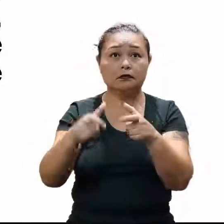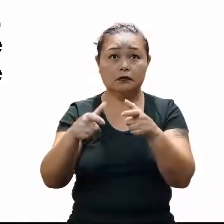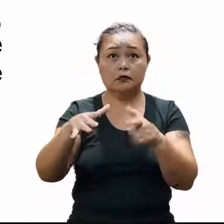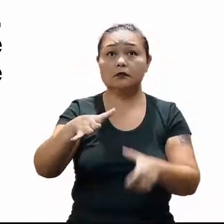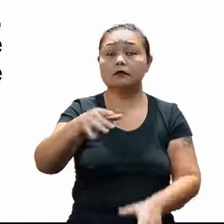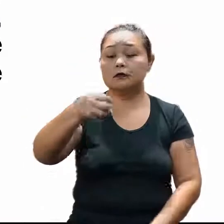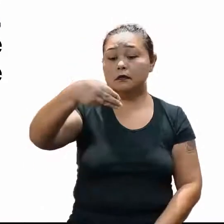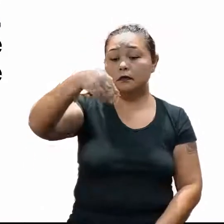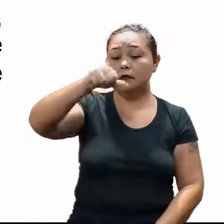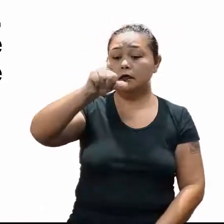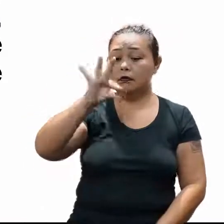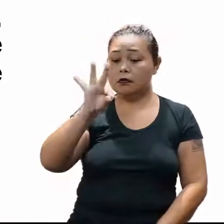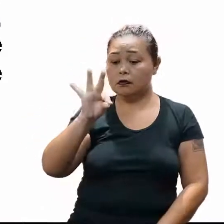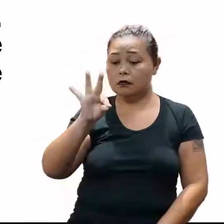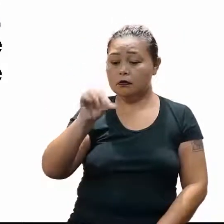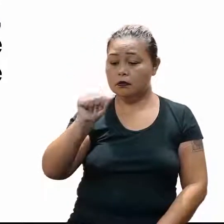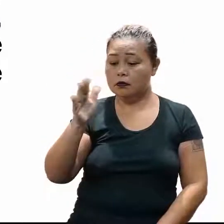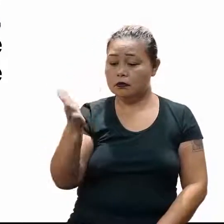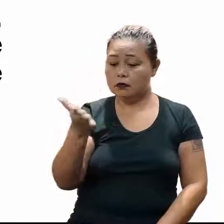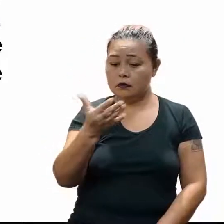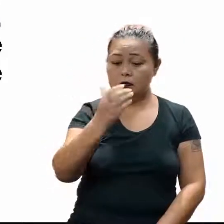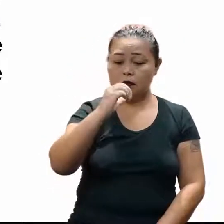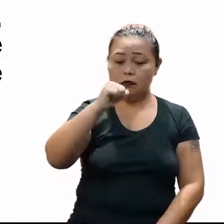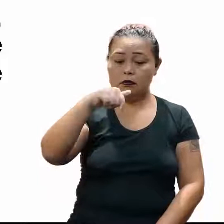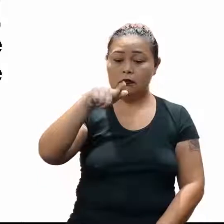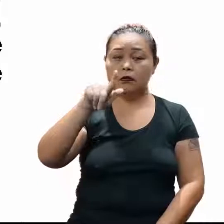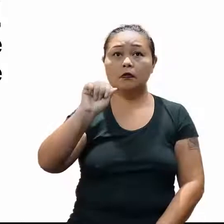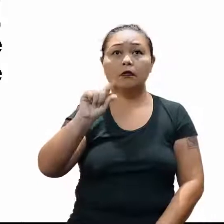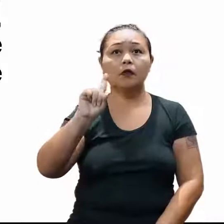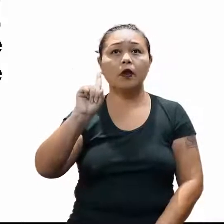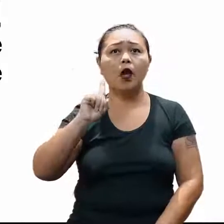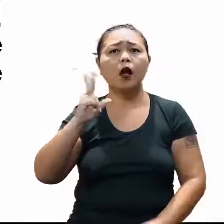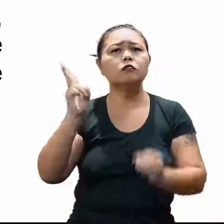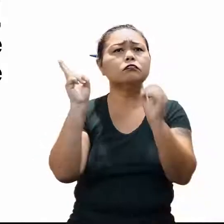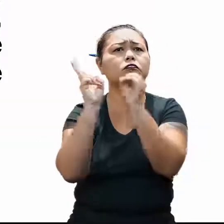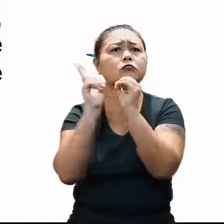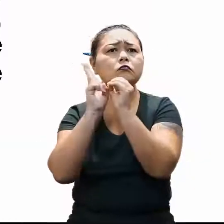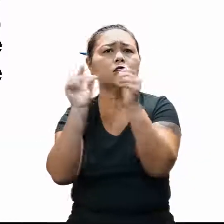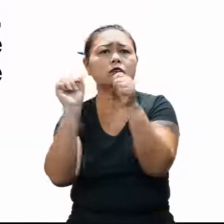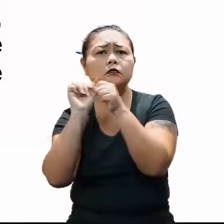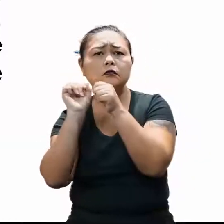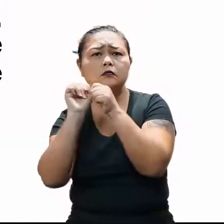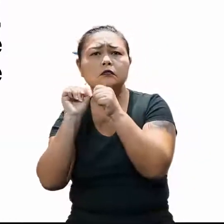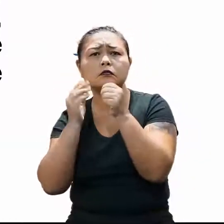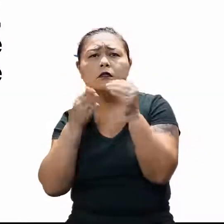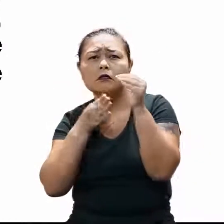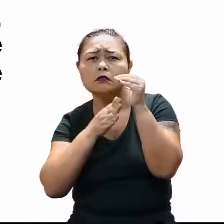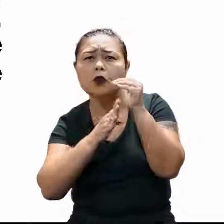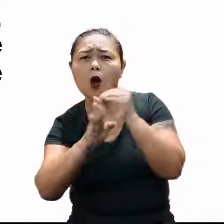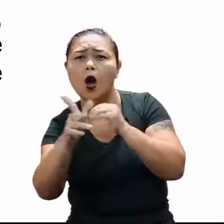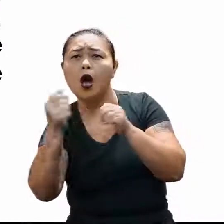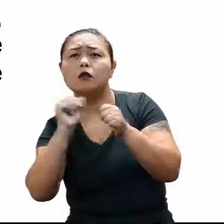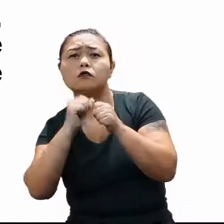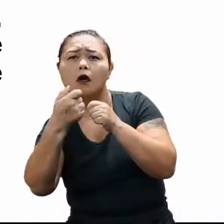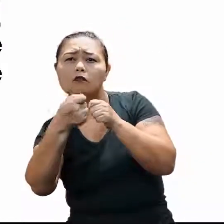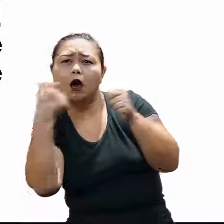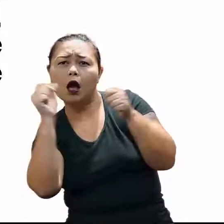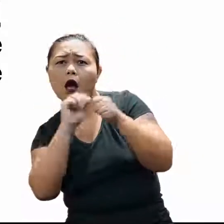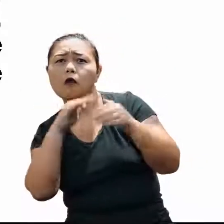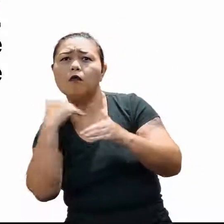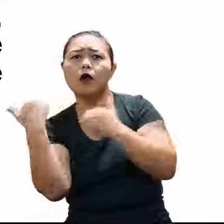Mata de Canga, os índios fizeram emboscadas que resultaram na morte de soldado